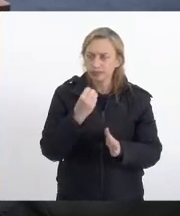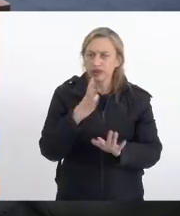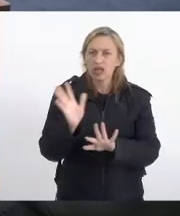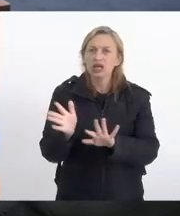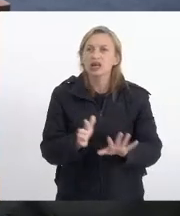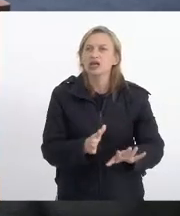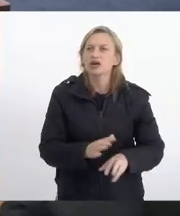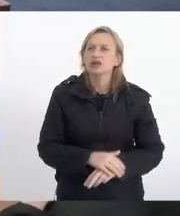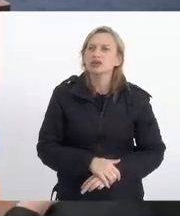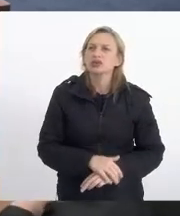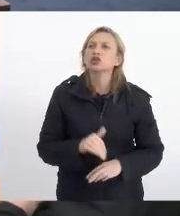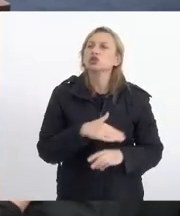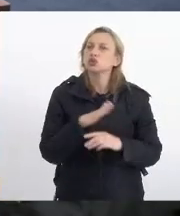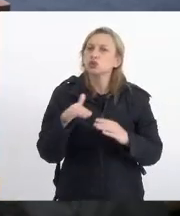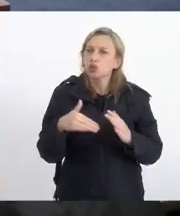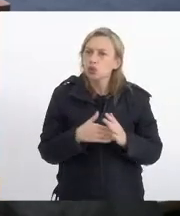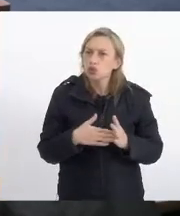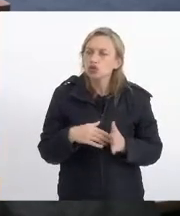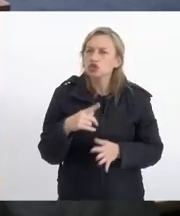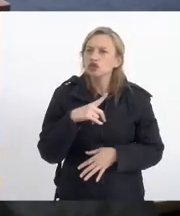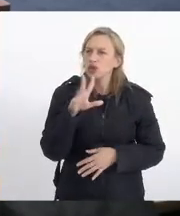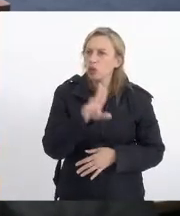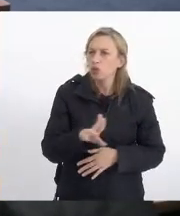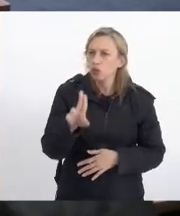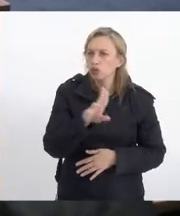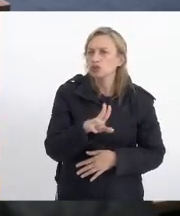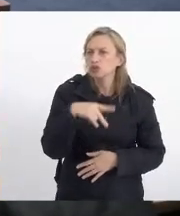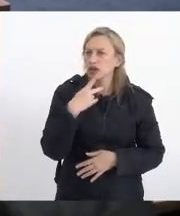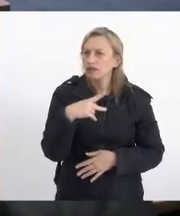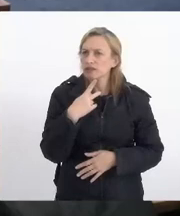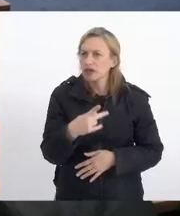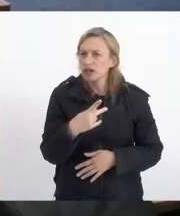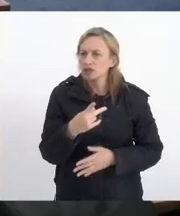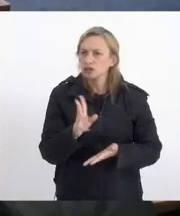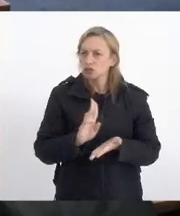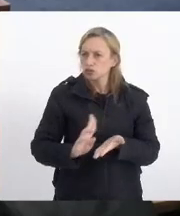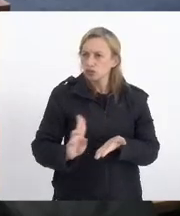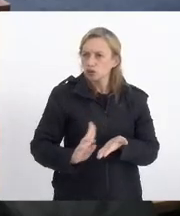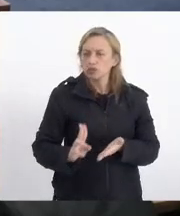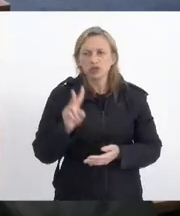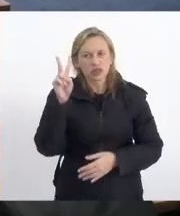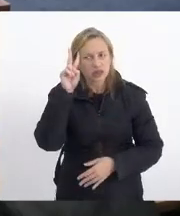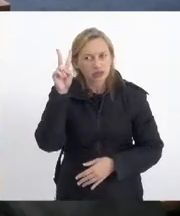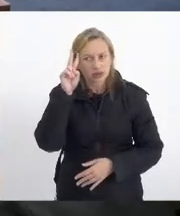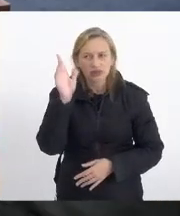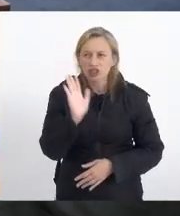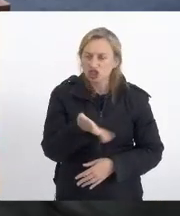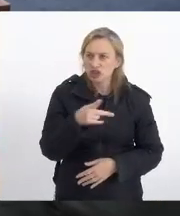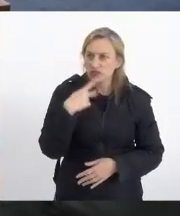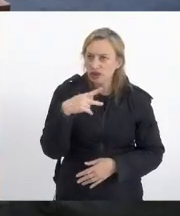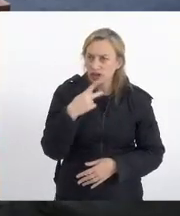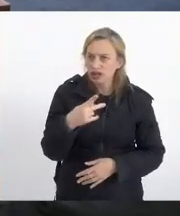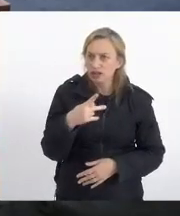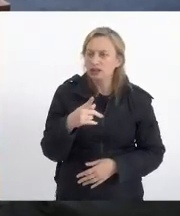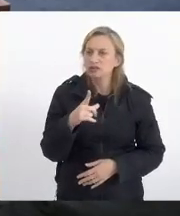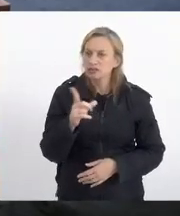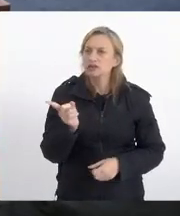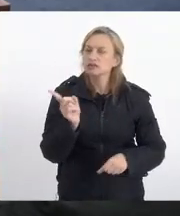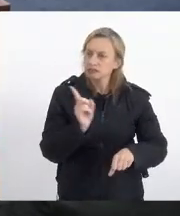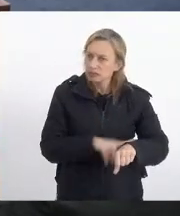Se todos tiverem uso da fala e os que se inscreveram na segunda-feira já falaram, aí teremos